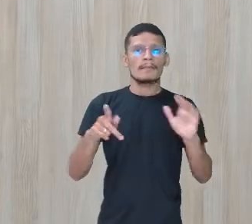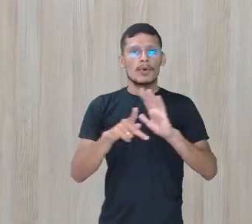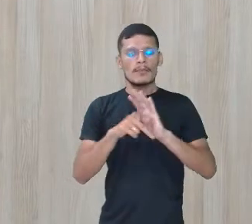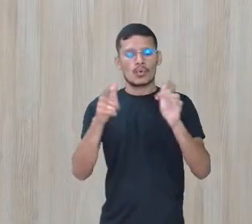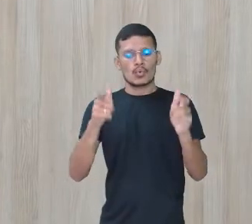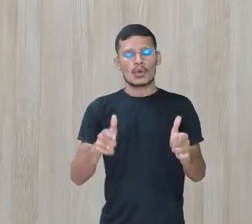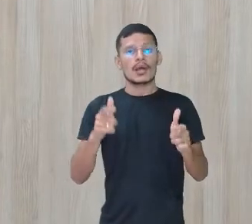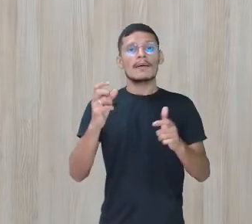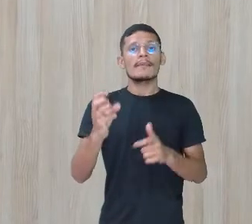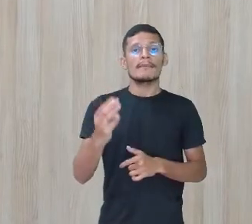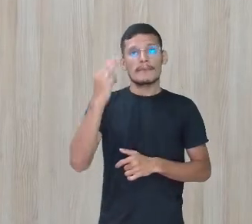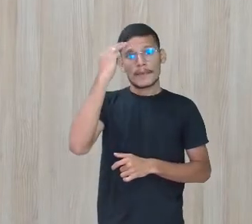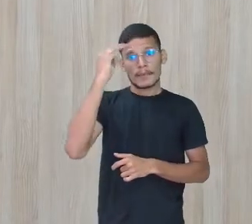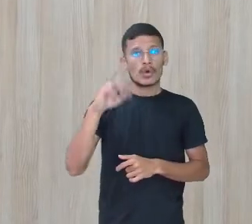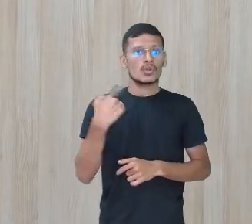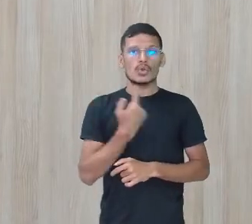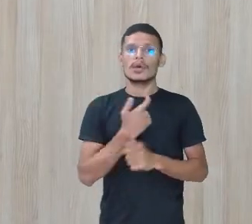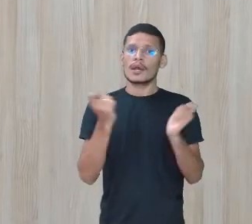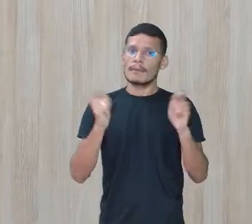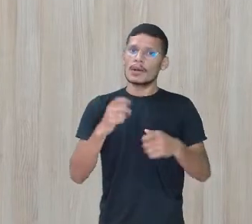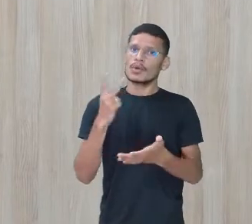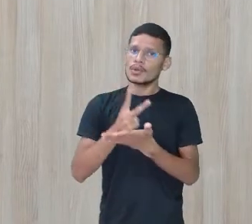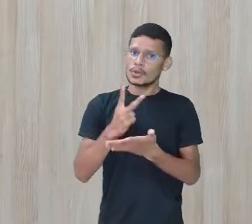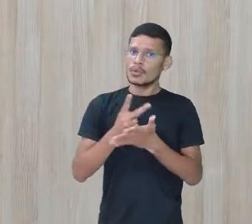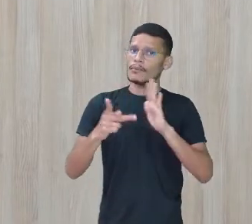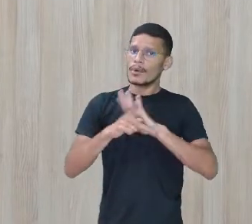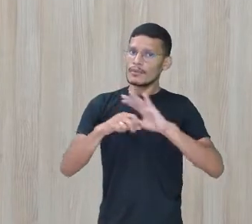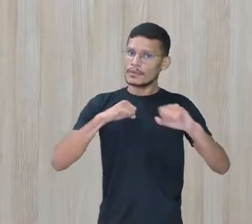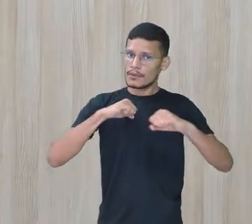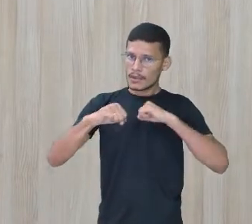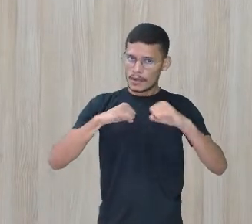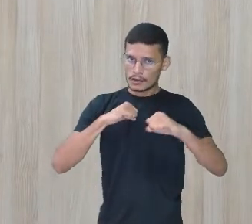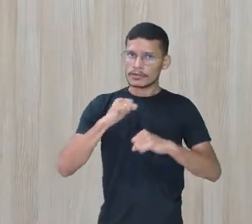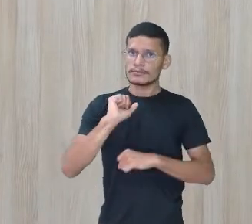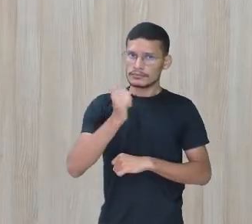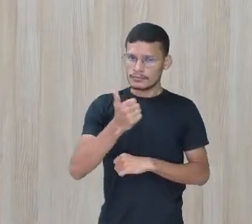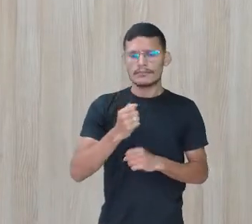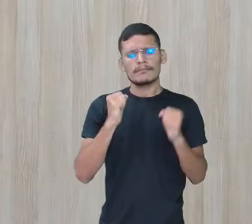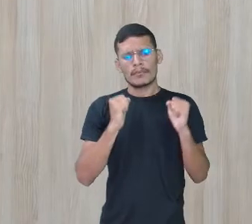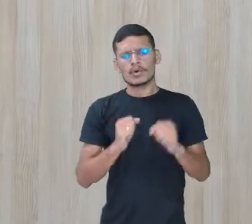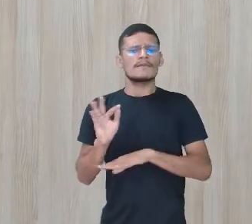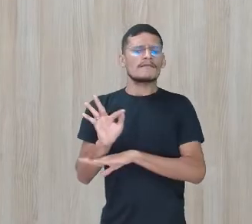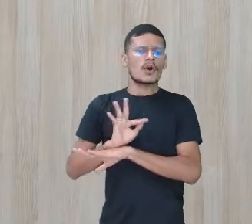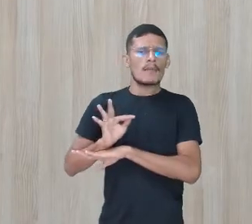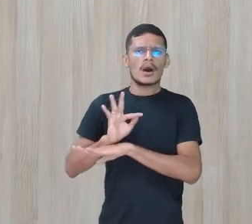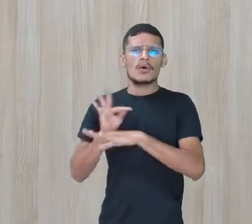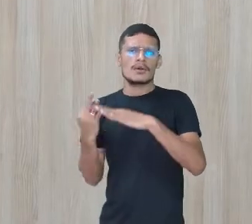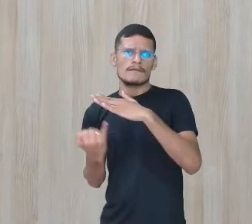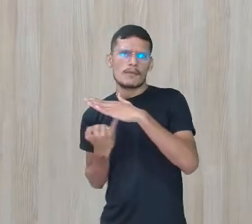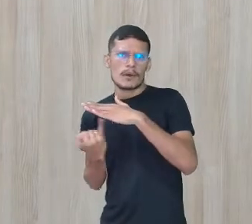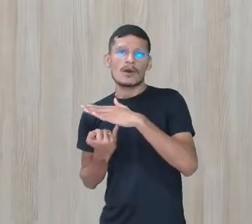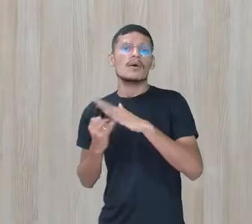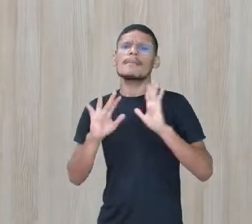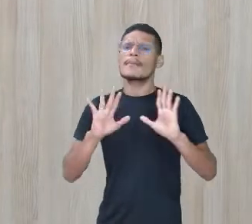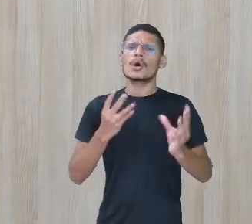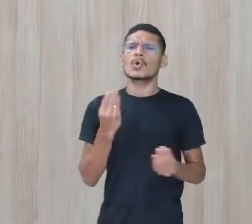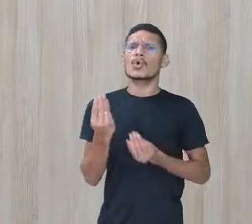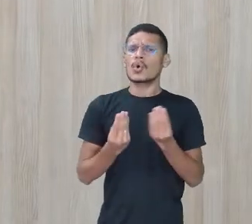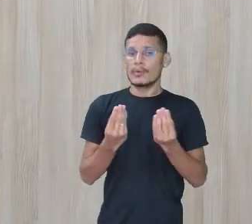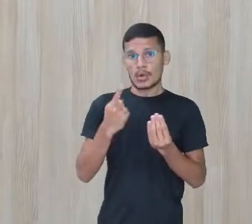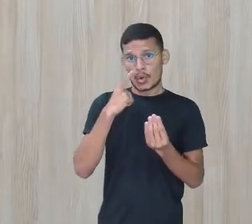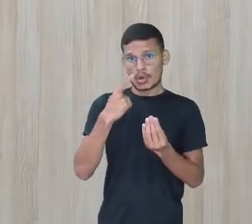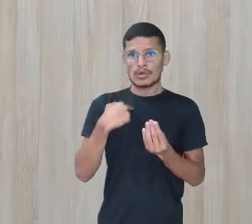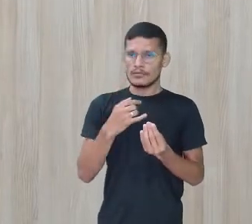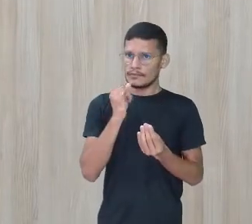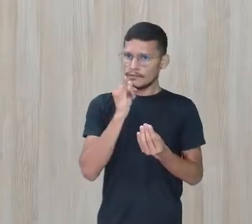a gente poder seguir esse debate, que a gente vai continuar nas próximas aulas. Então eles podem ser formais ou podem ser informais. Mas como assim? Aí vamos